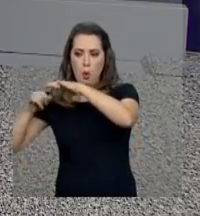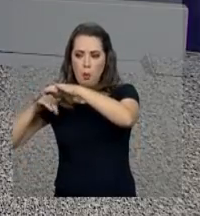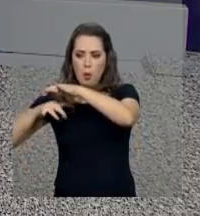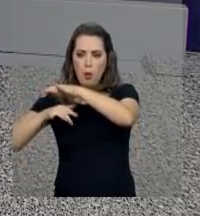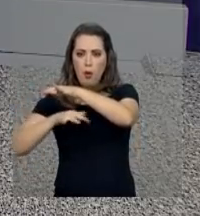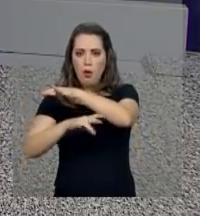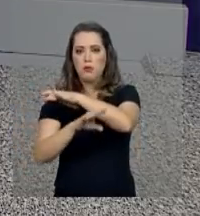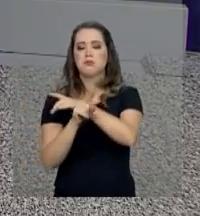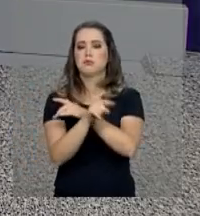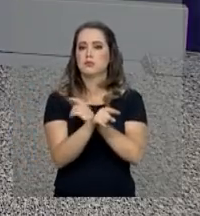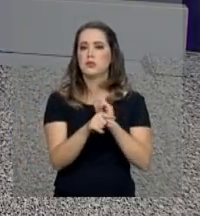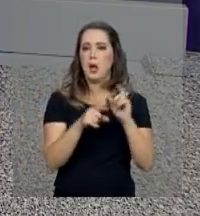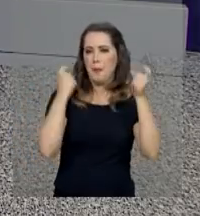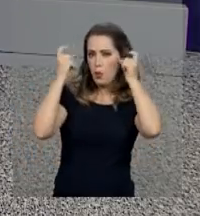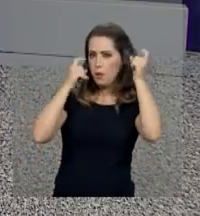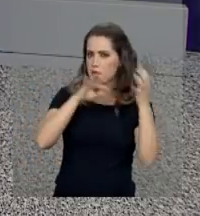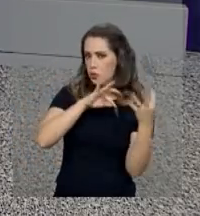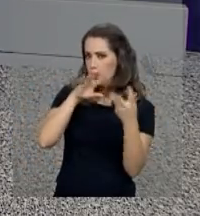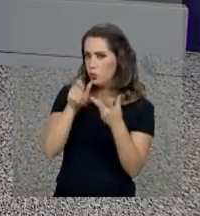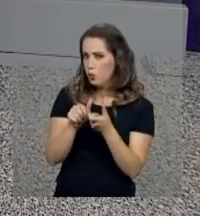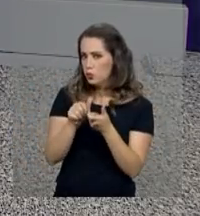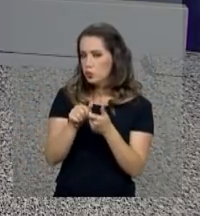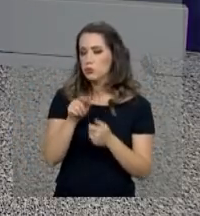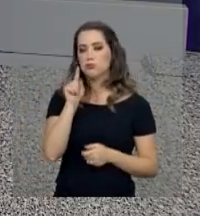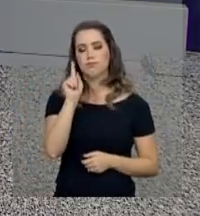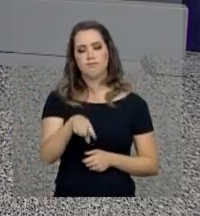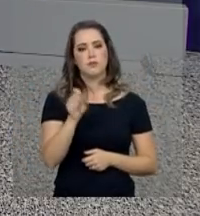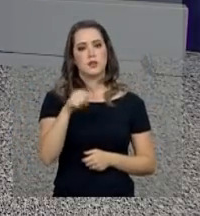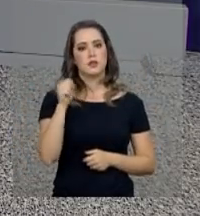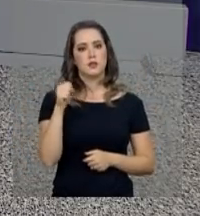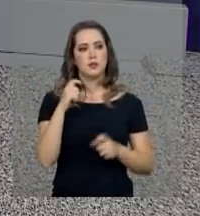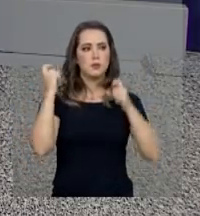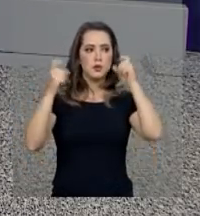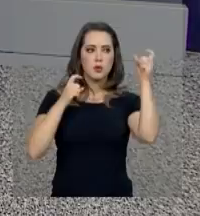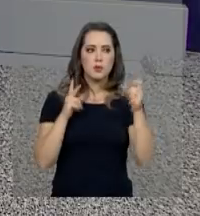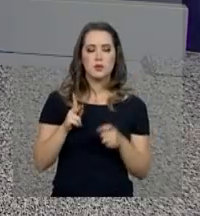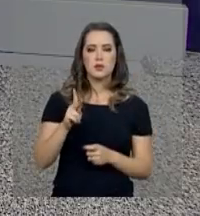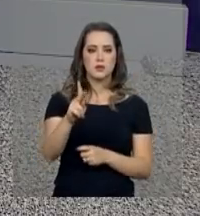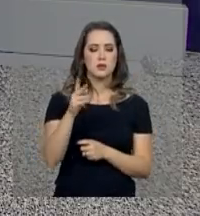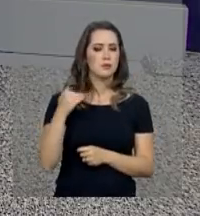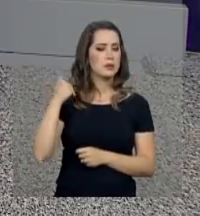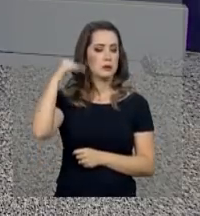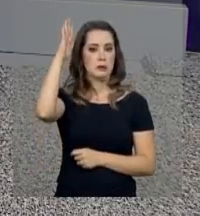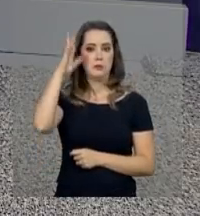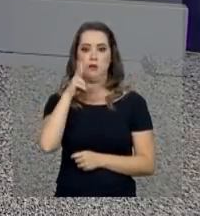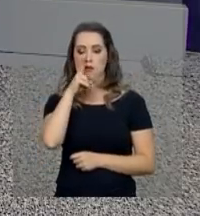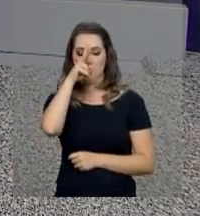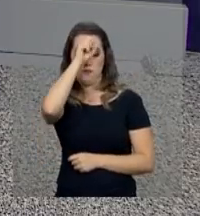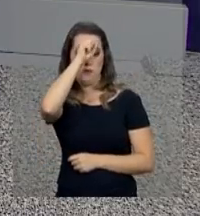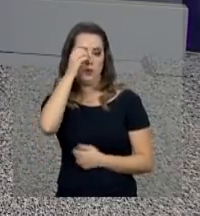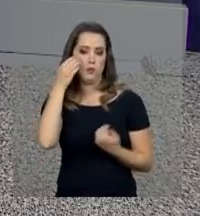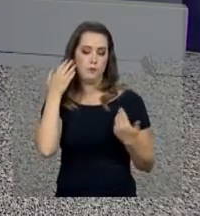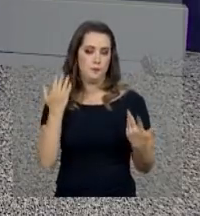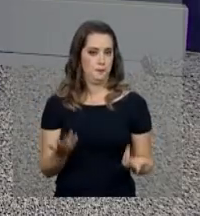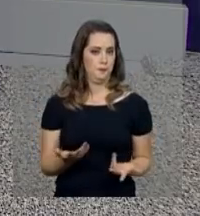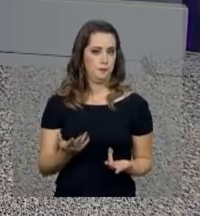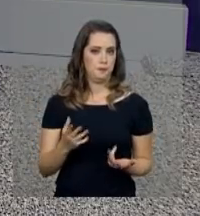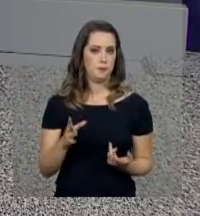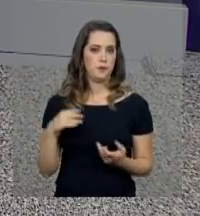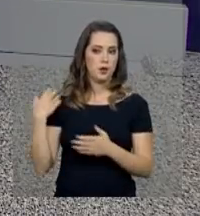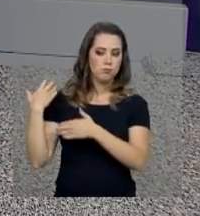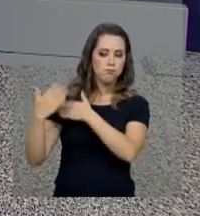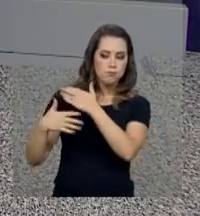líderes mundiais? É uma grande preocupação e uma preocupação que foi cada vez ficando mais forte nas